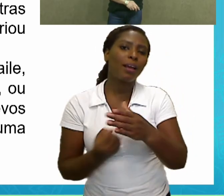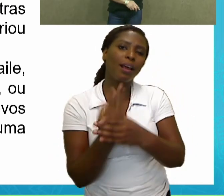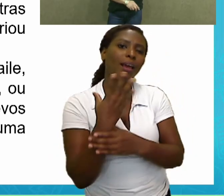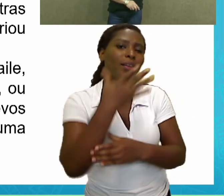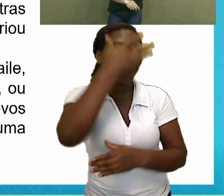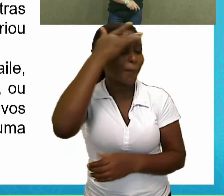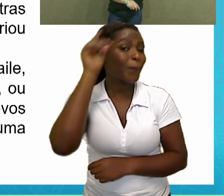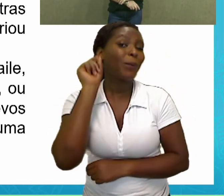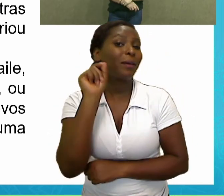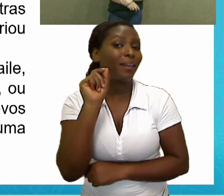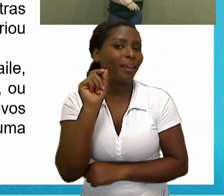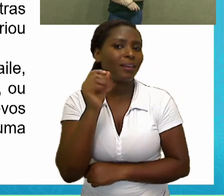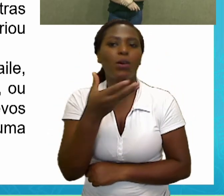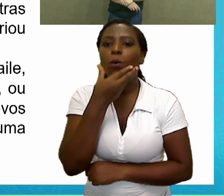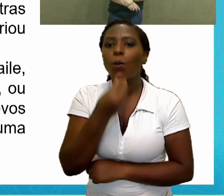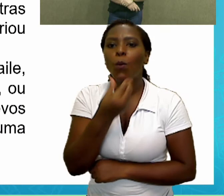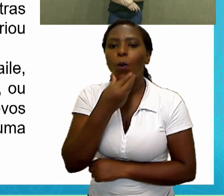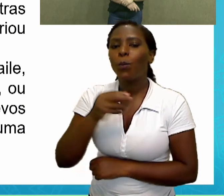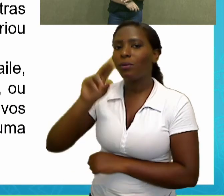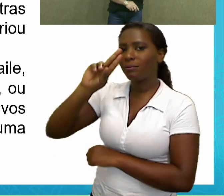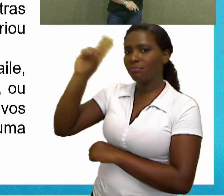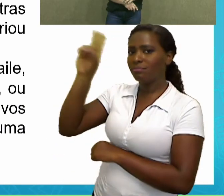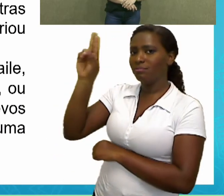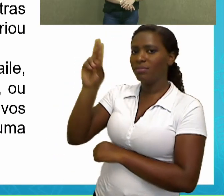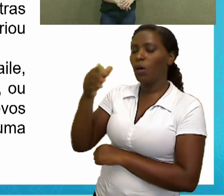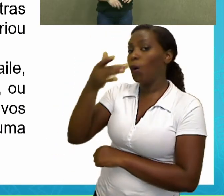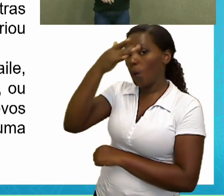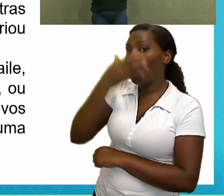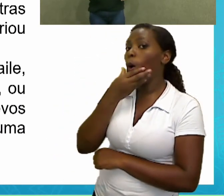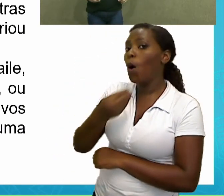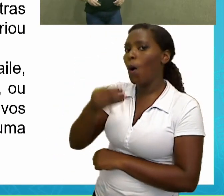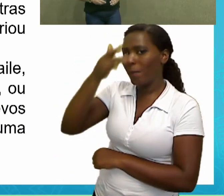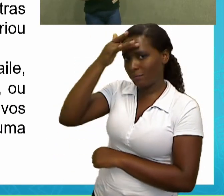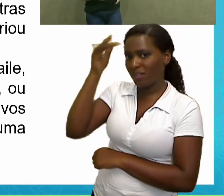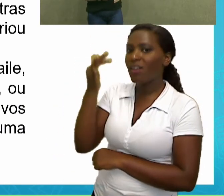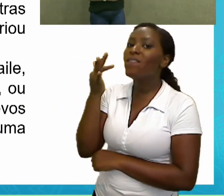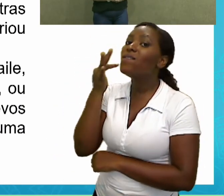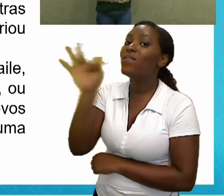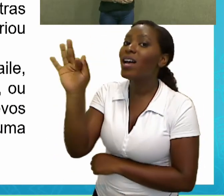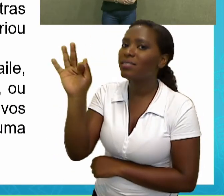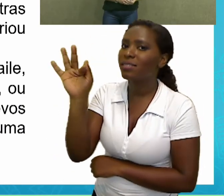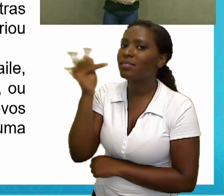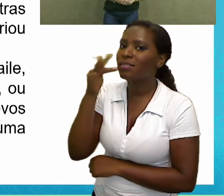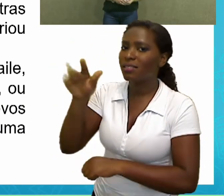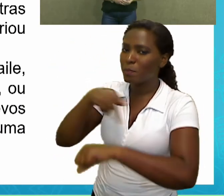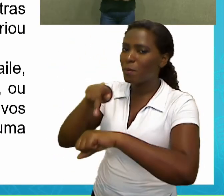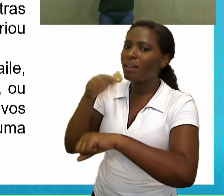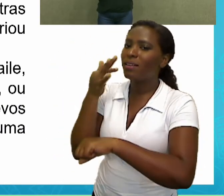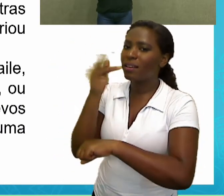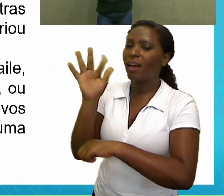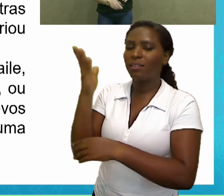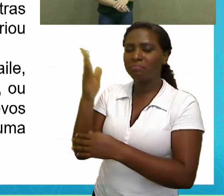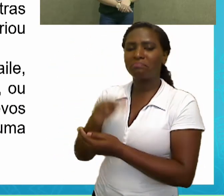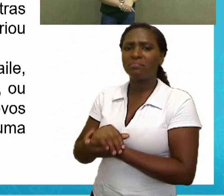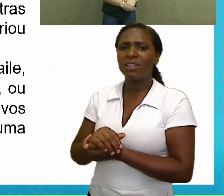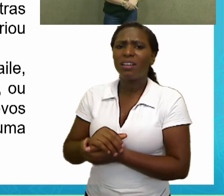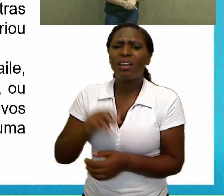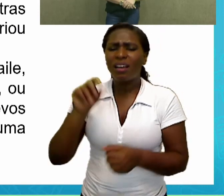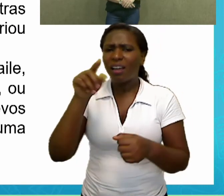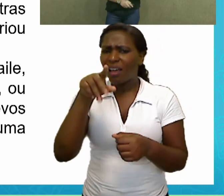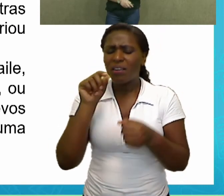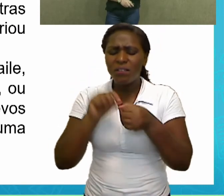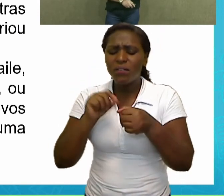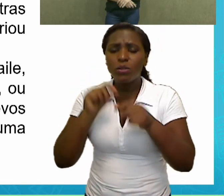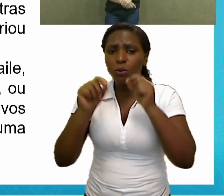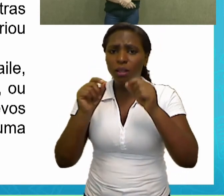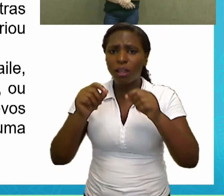tinha 3 anos de idade, em um acidente enquanto brincava na oficina de seu pai. Feriu-se com um